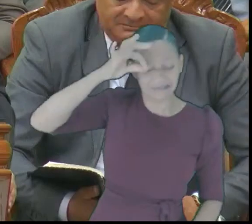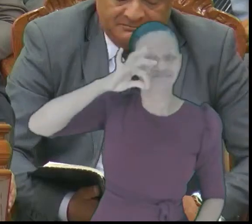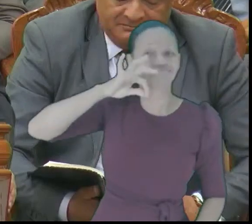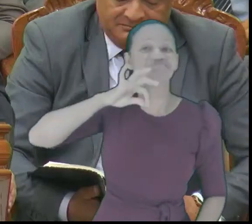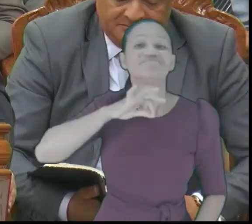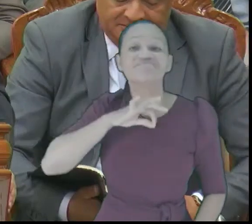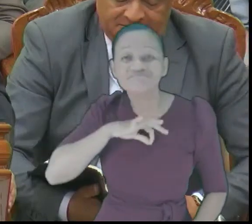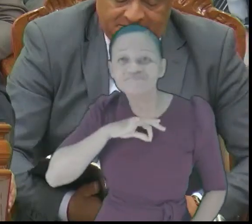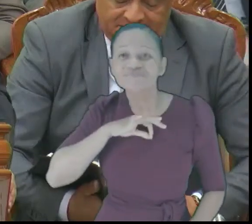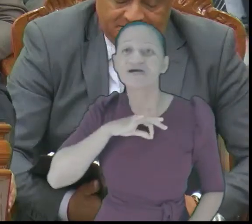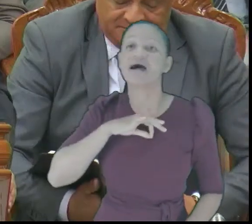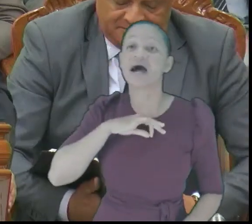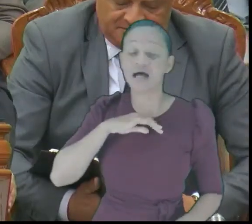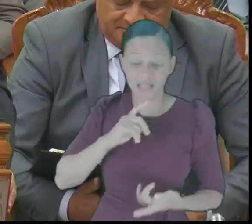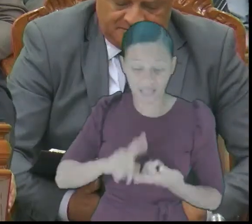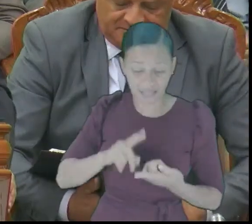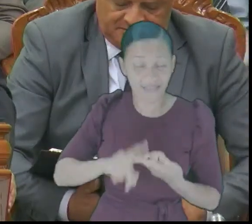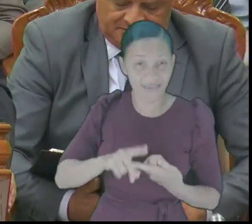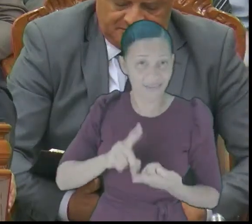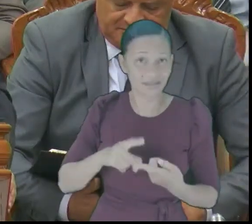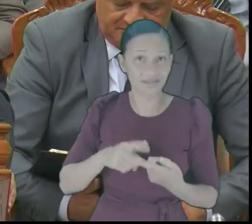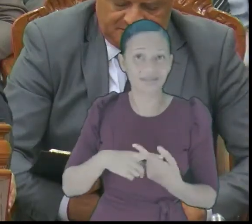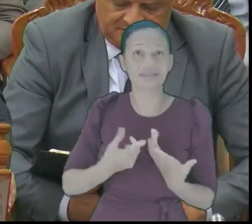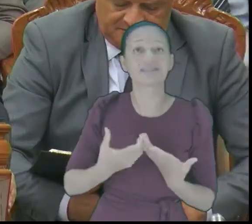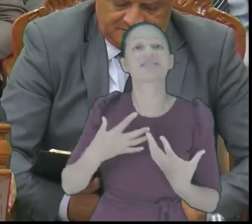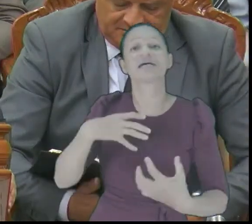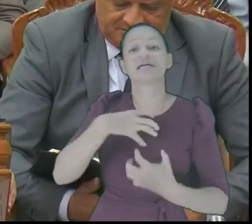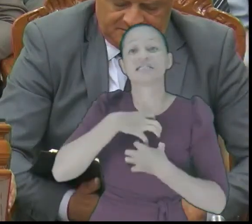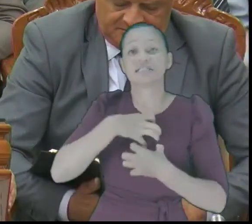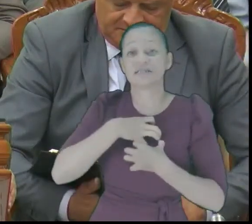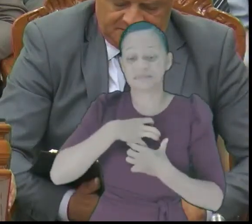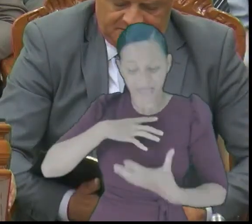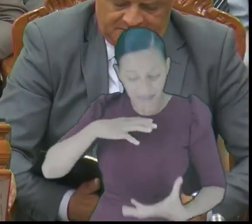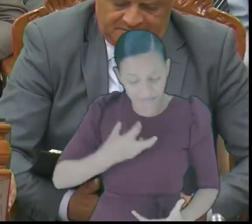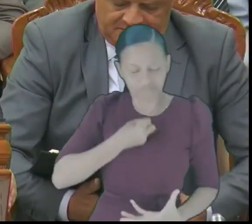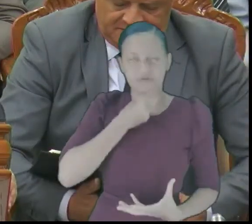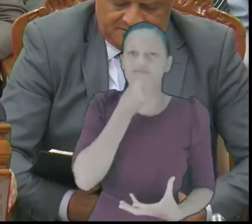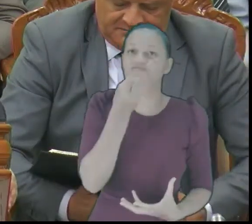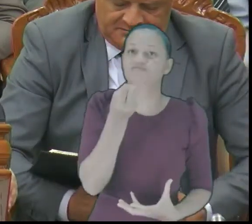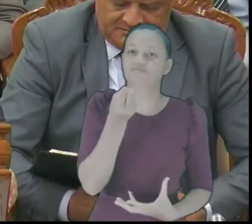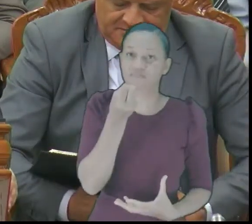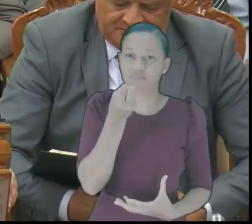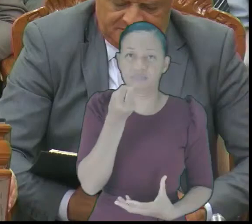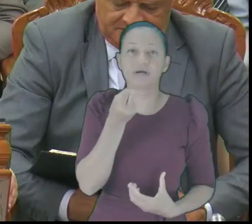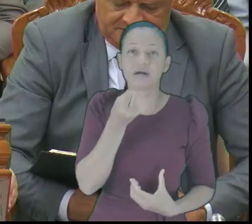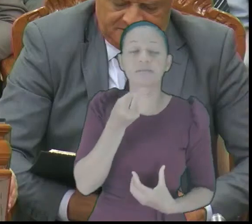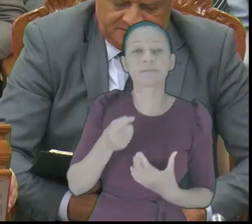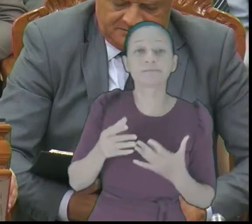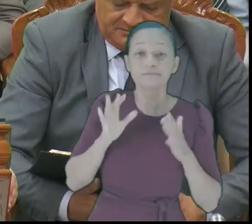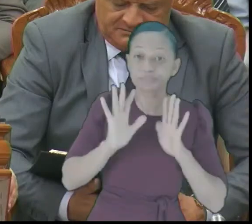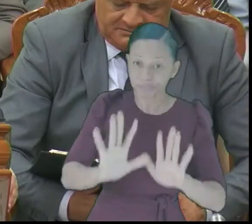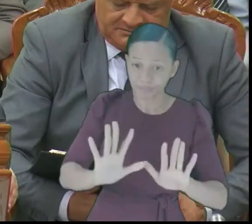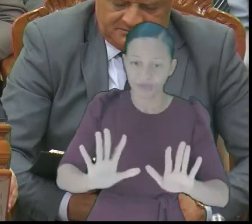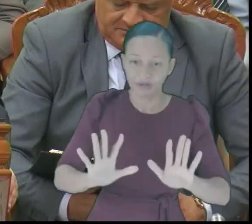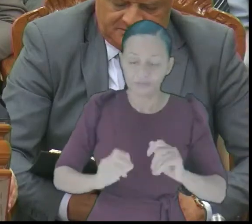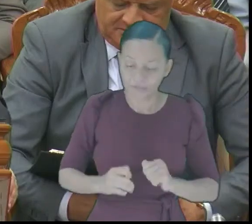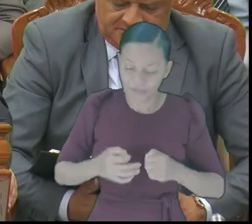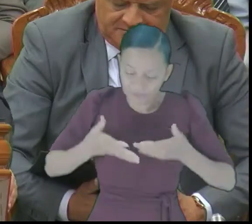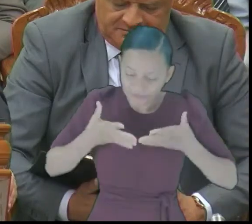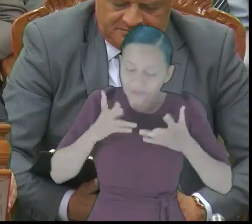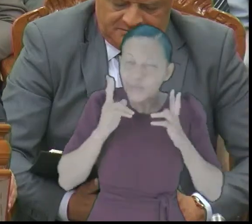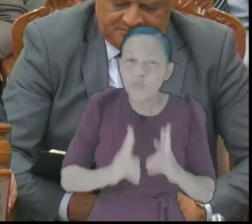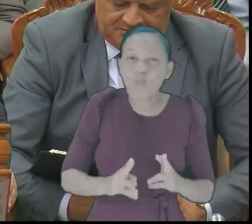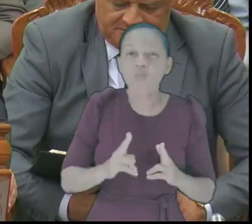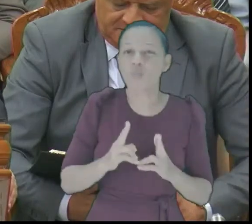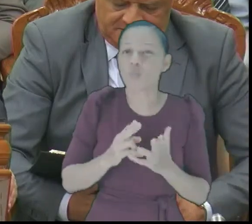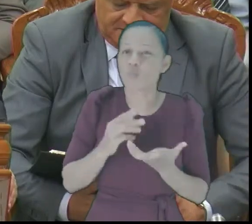Santo e o efeito da salvação. É porque eles estavam nascendo de novo.